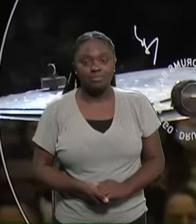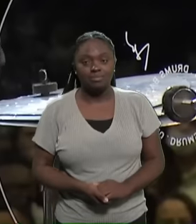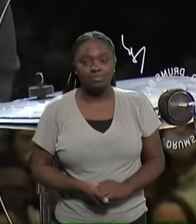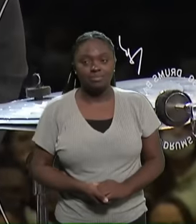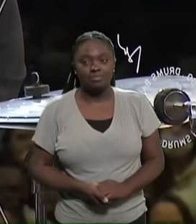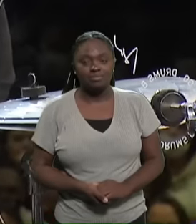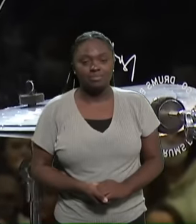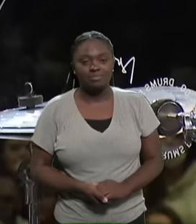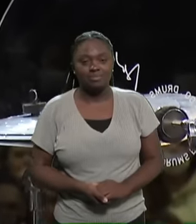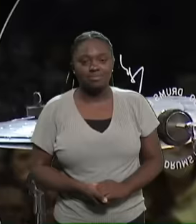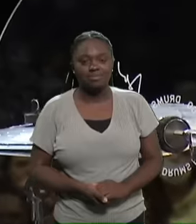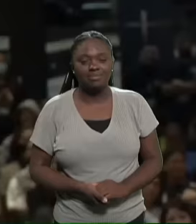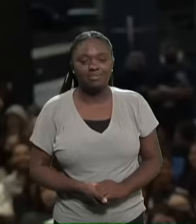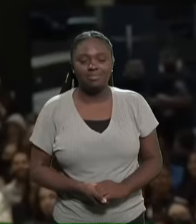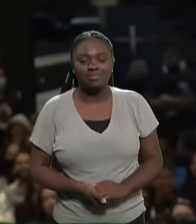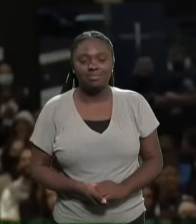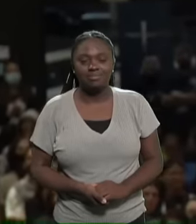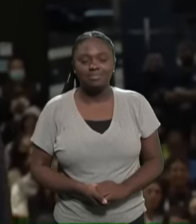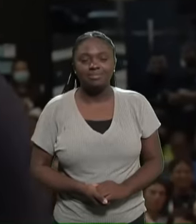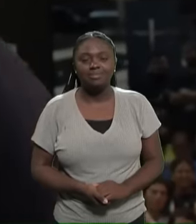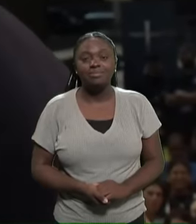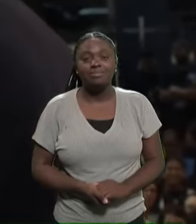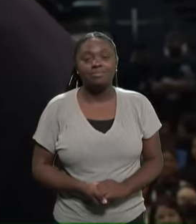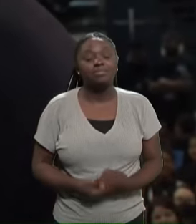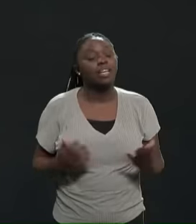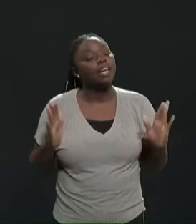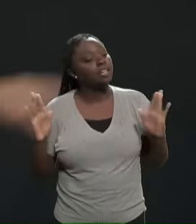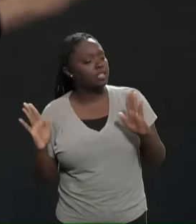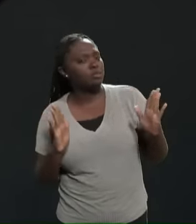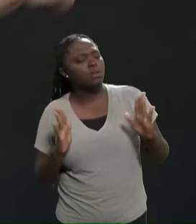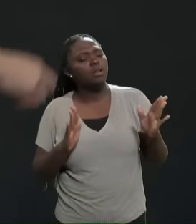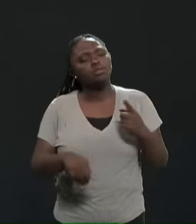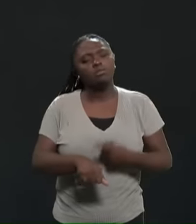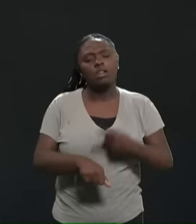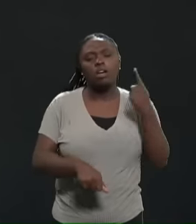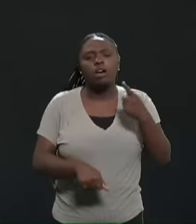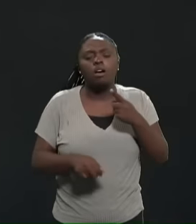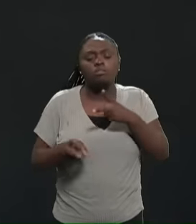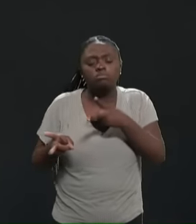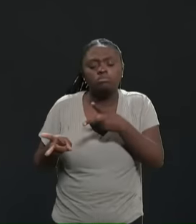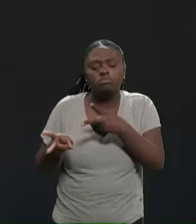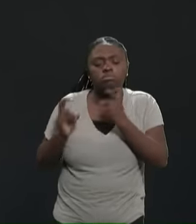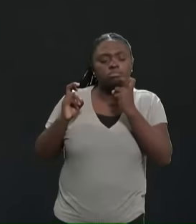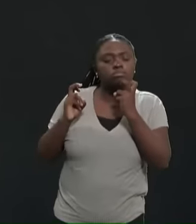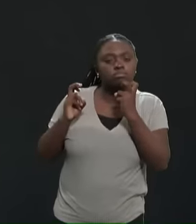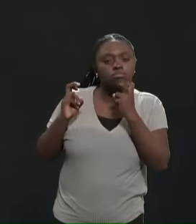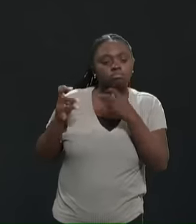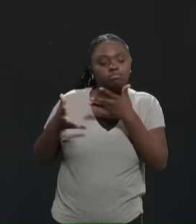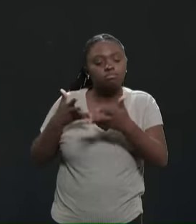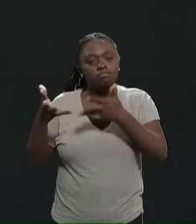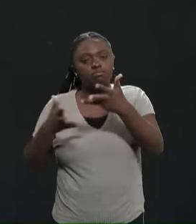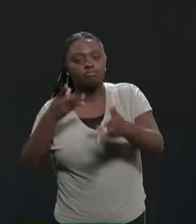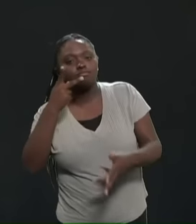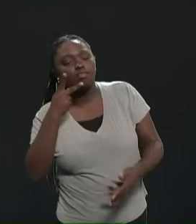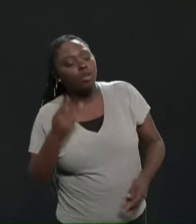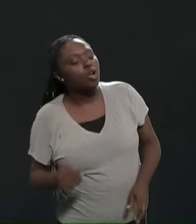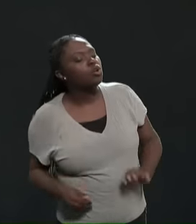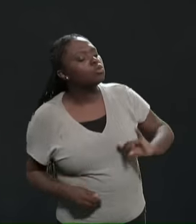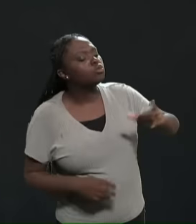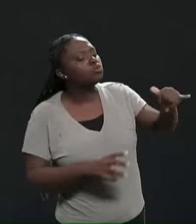gente boa, você. Em essas circunstâncias, de repente, se escuta uma voz que fala: